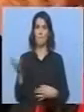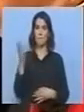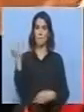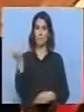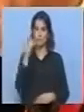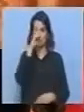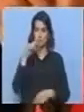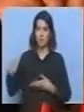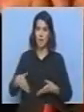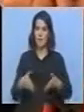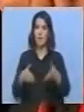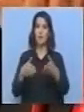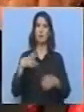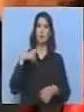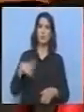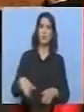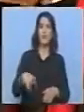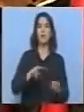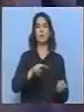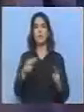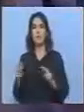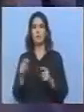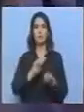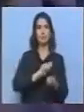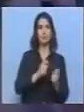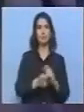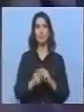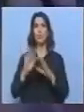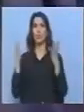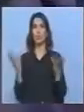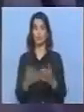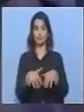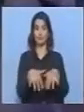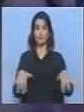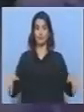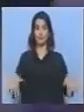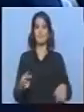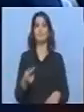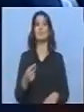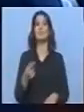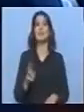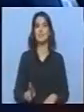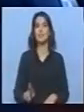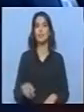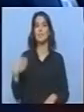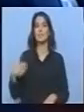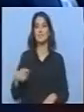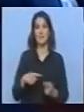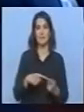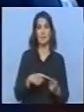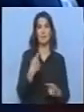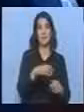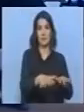percurso, as mudanças no país e no mundo. Na primeira fila estiveram dois antigos presidentes, o presidente do